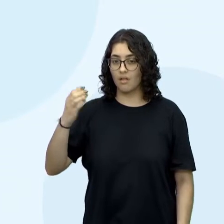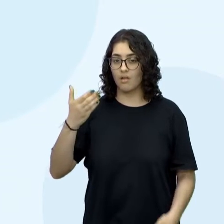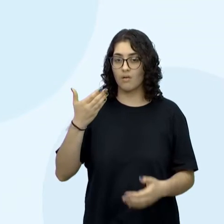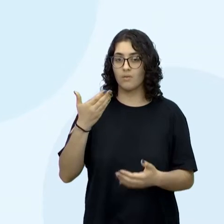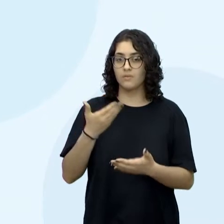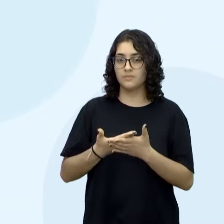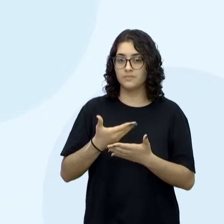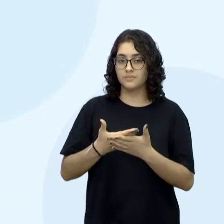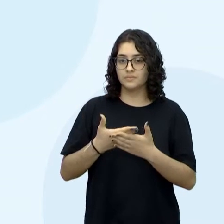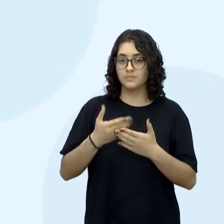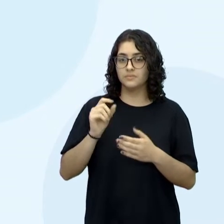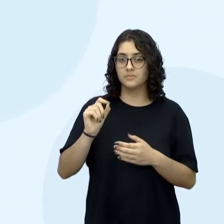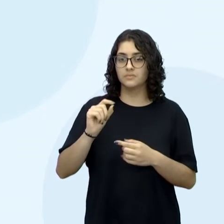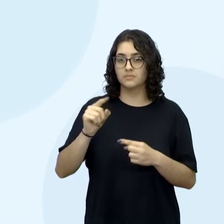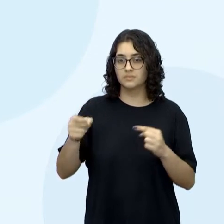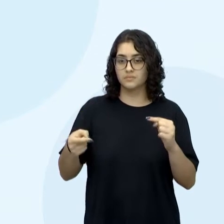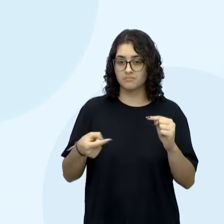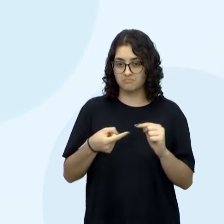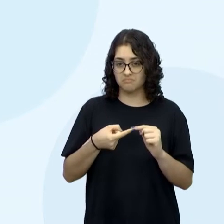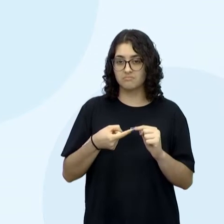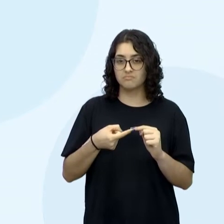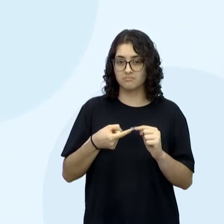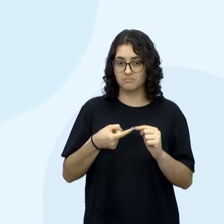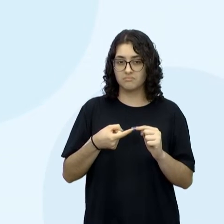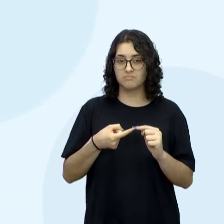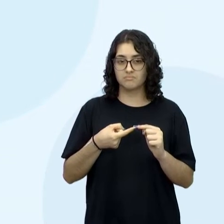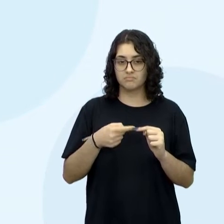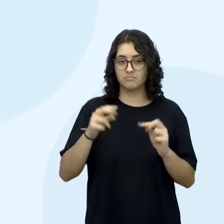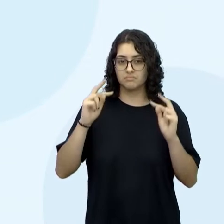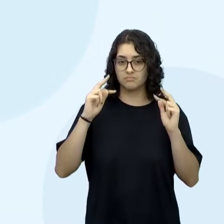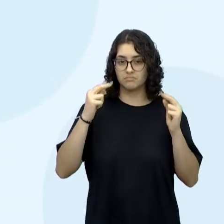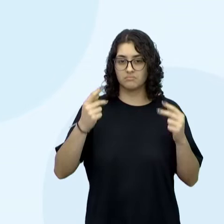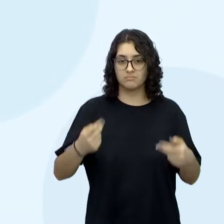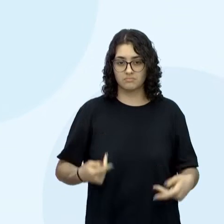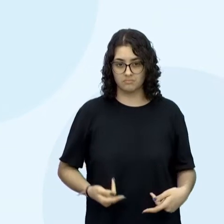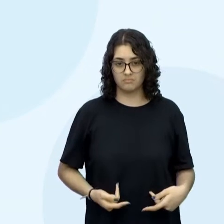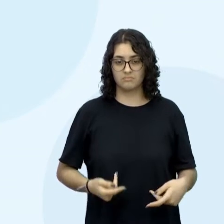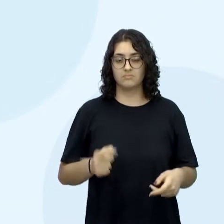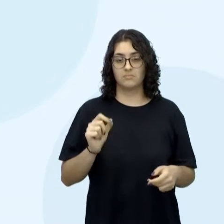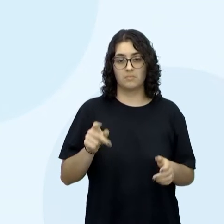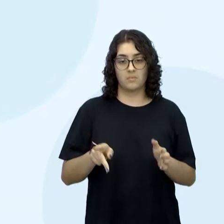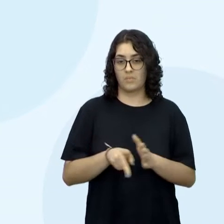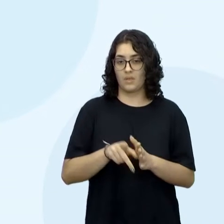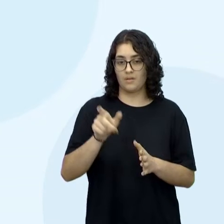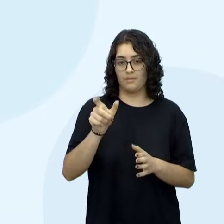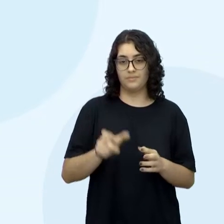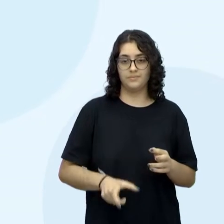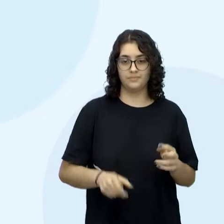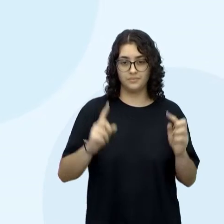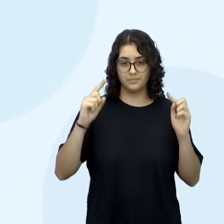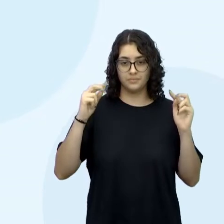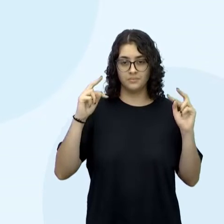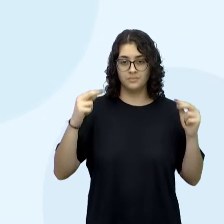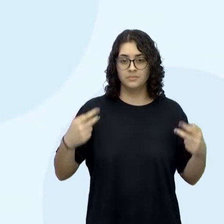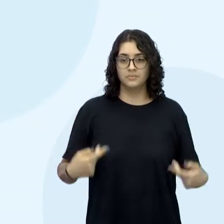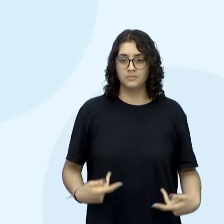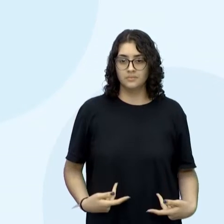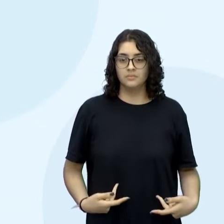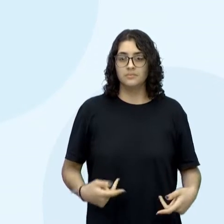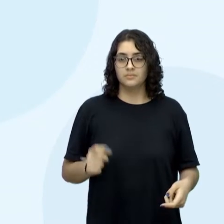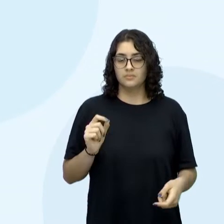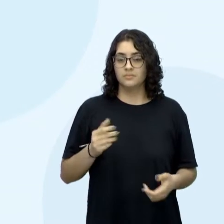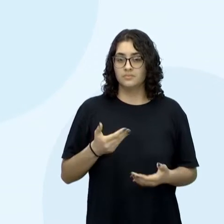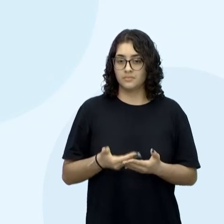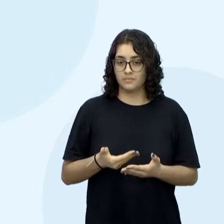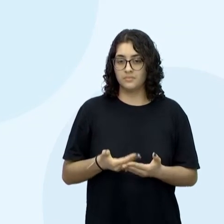aí como objetivo de estudo o próprio ser humano, né? Antropo, do comecinho ali, antropo quer dizer ser humano, logia quer